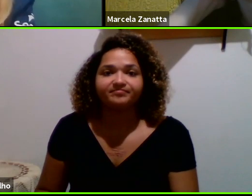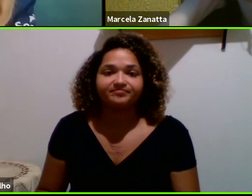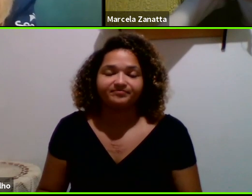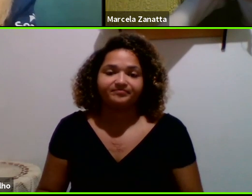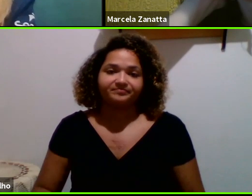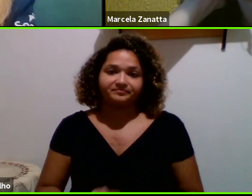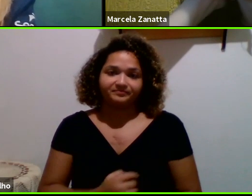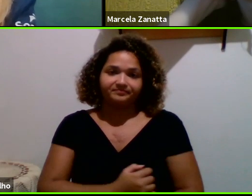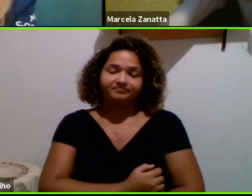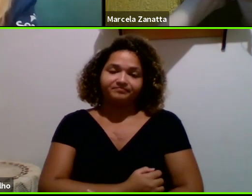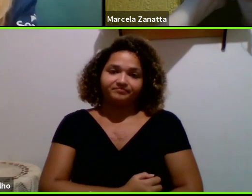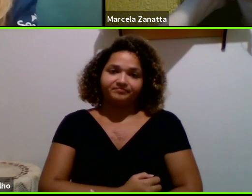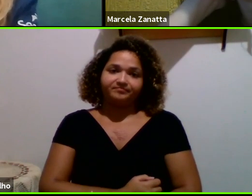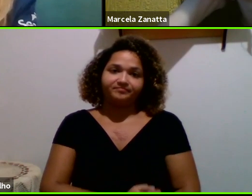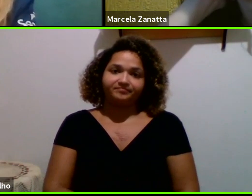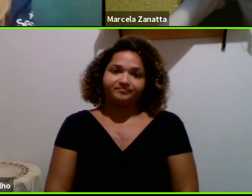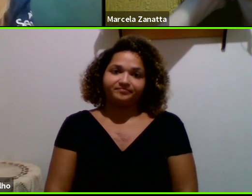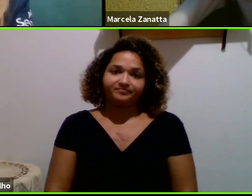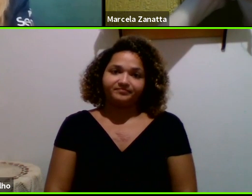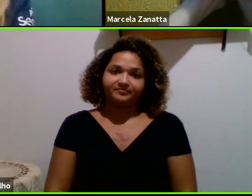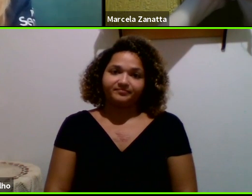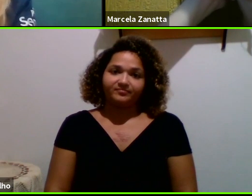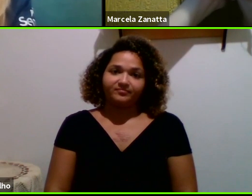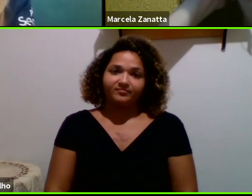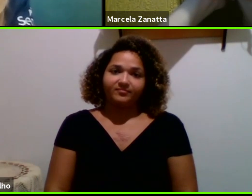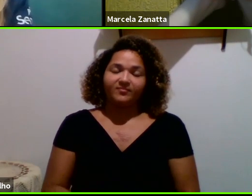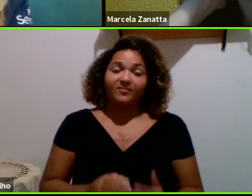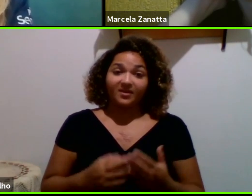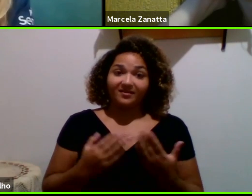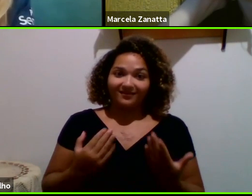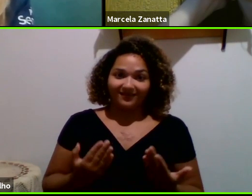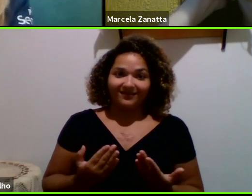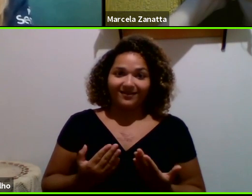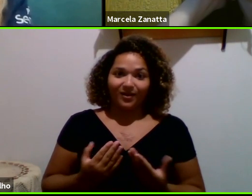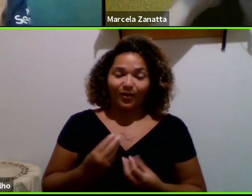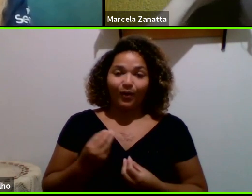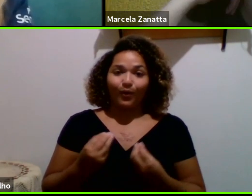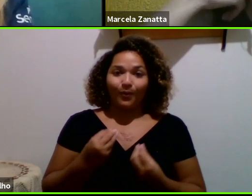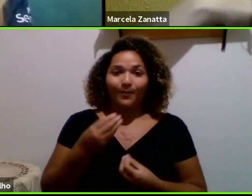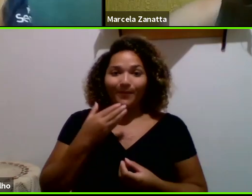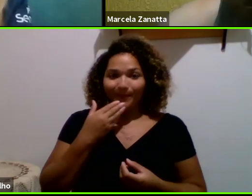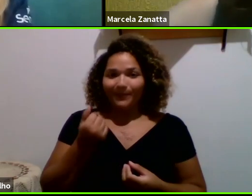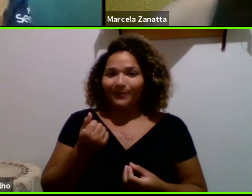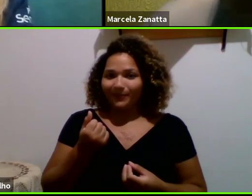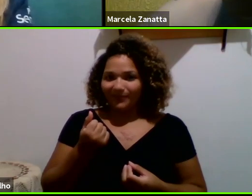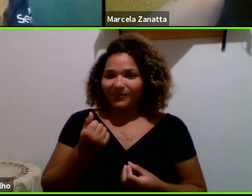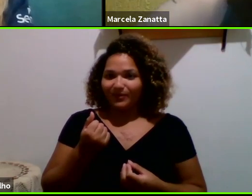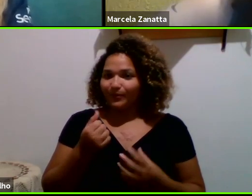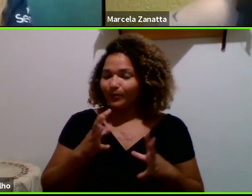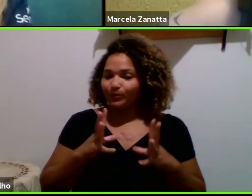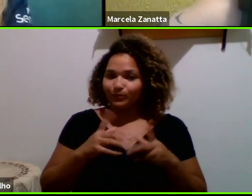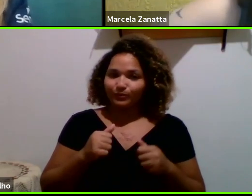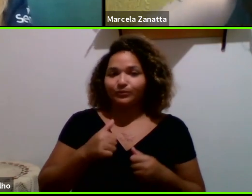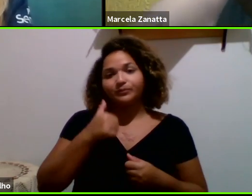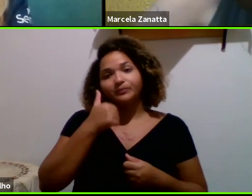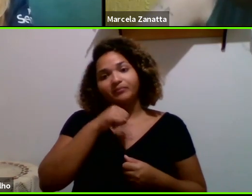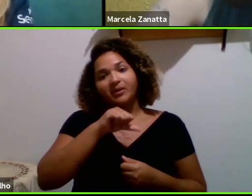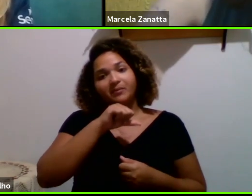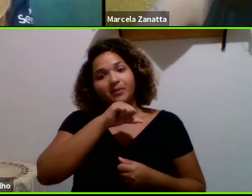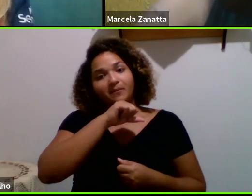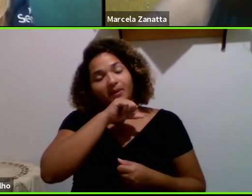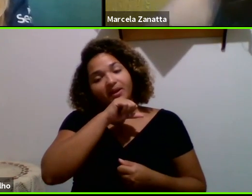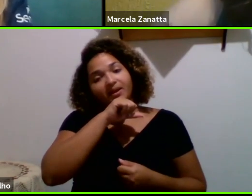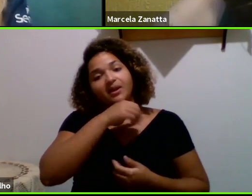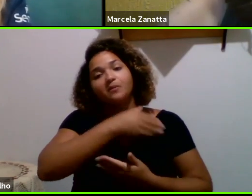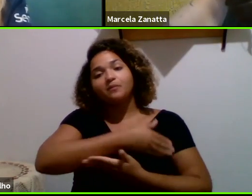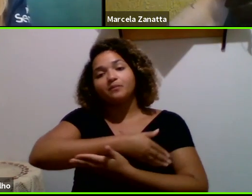unidade de terapia intensiva neonatal. Então, olha como nós melhoramos os desfechos neonatais, a condição de